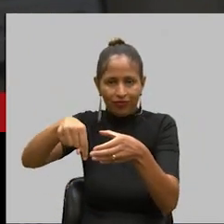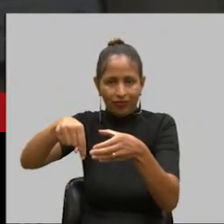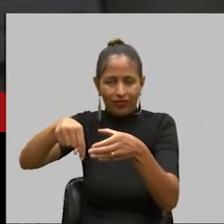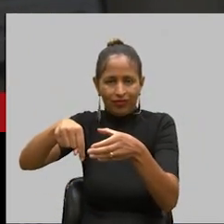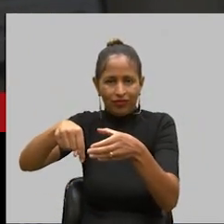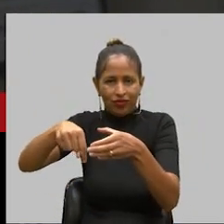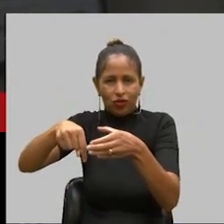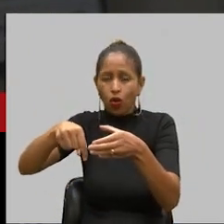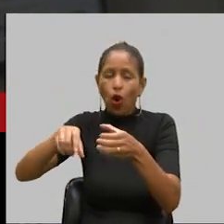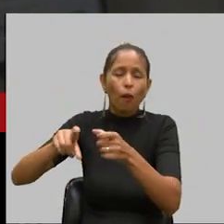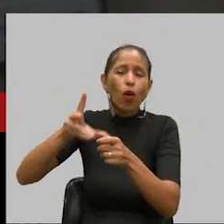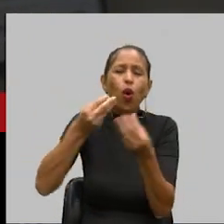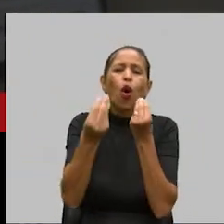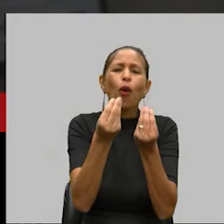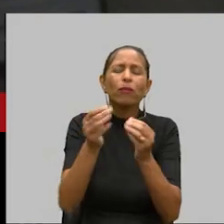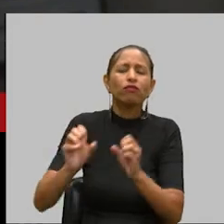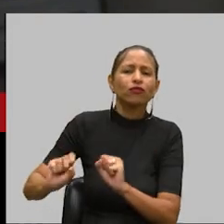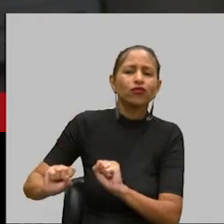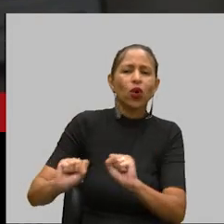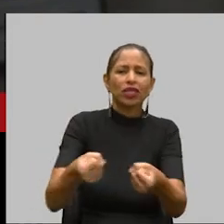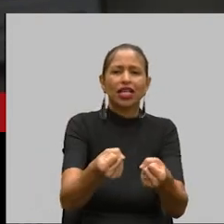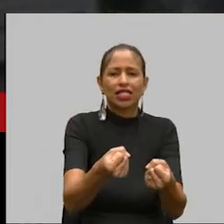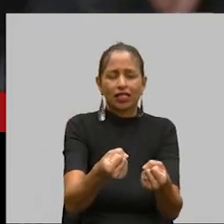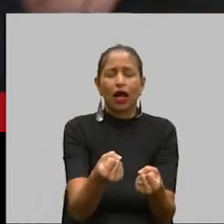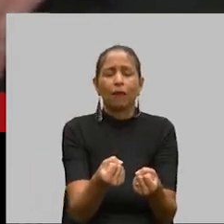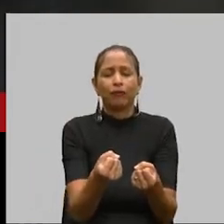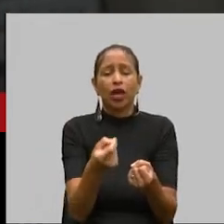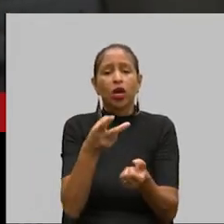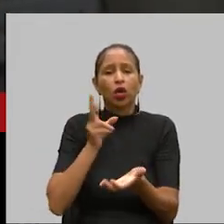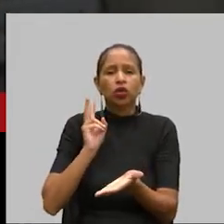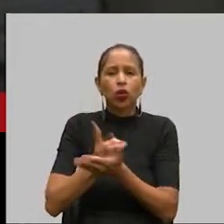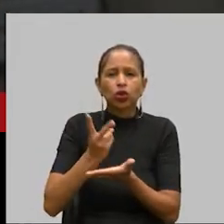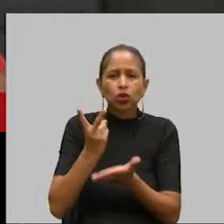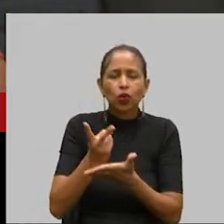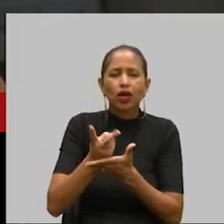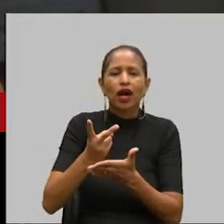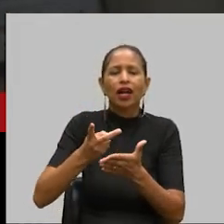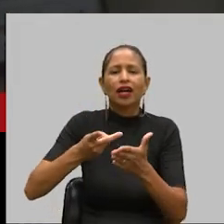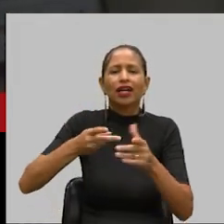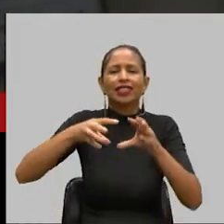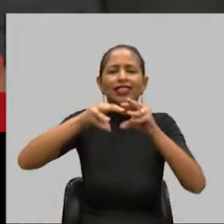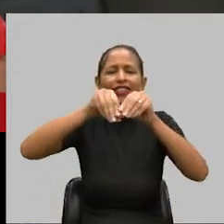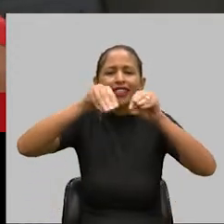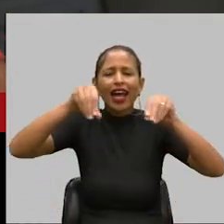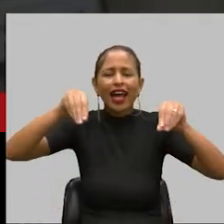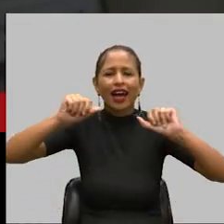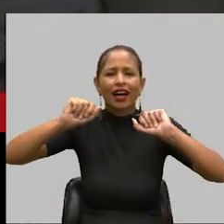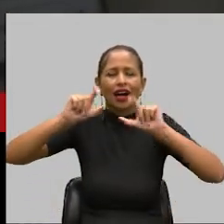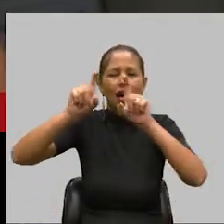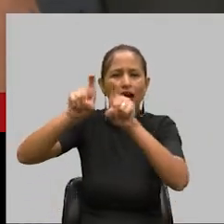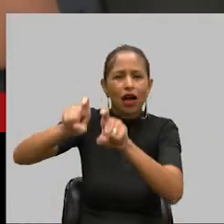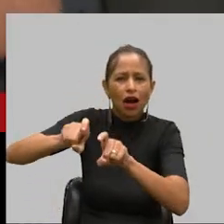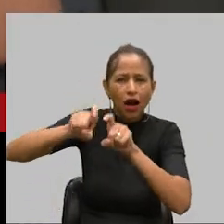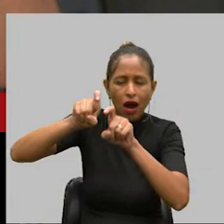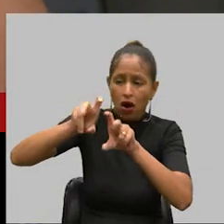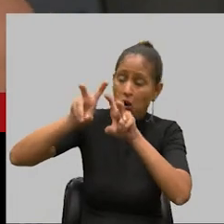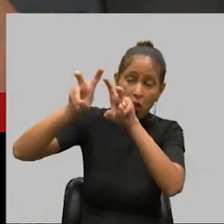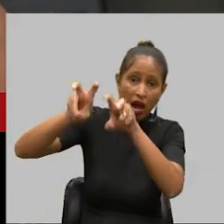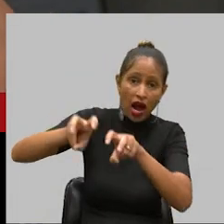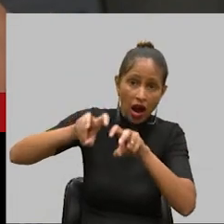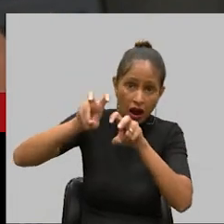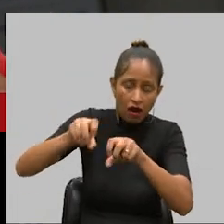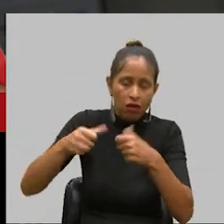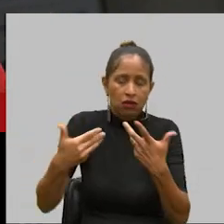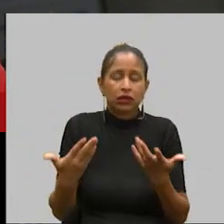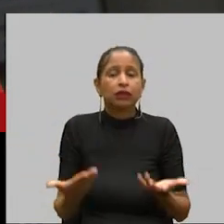vai se fortalecer no no sentido da gente continuar lutando pela terra pela reforma agrária por políticas públicas